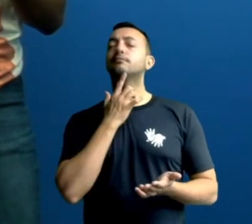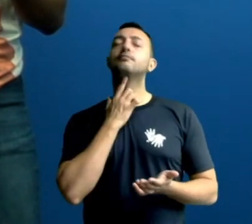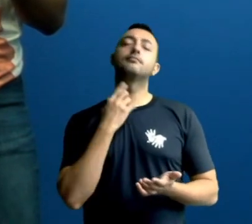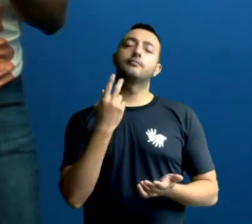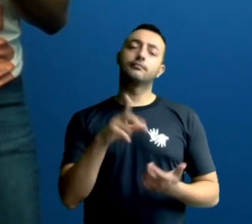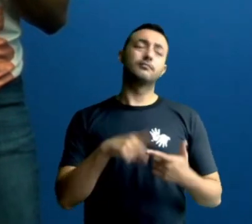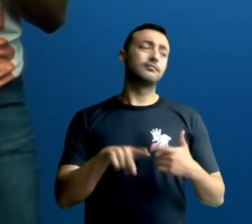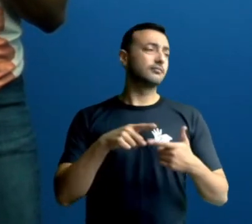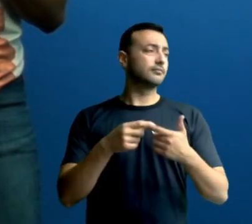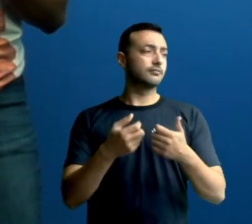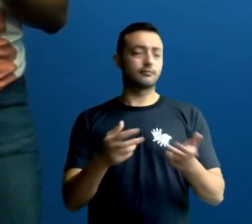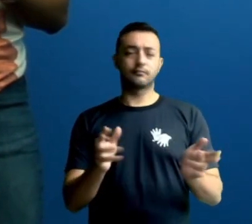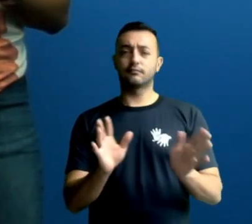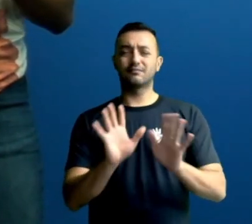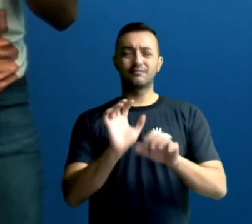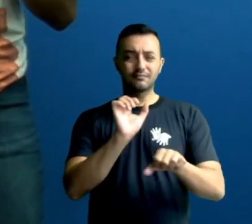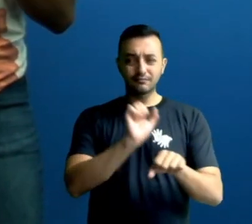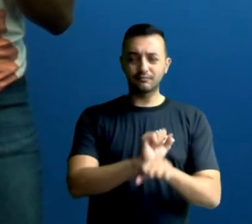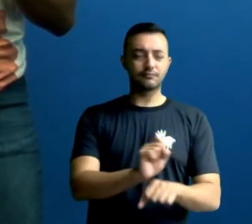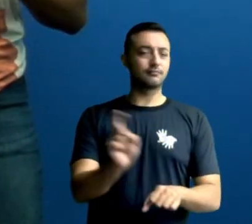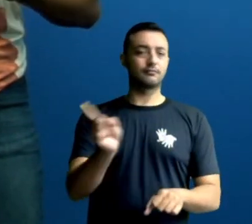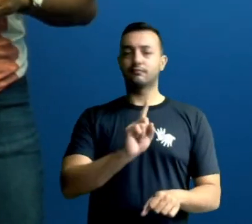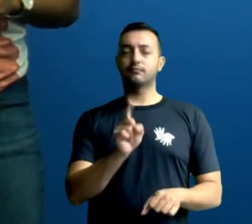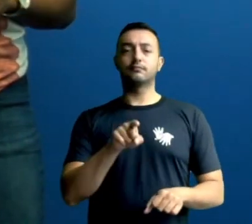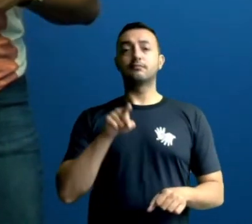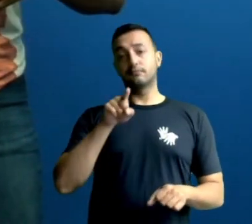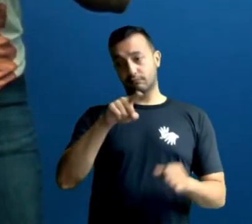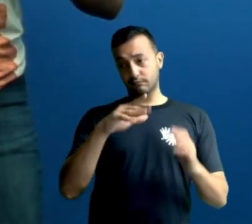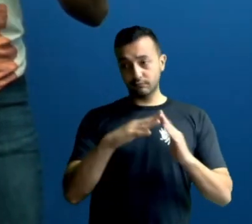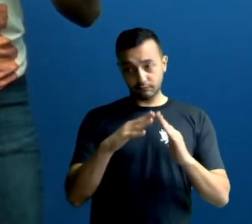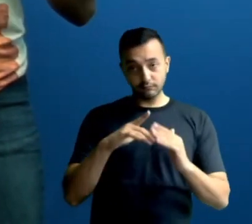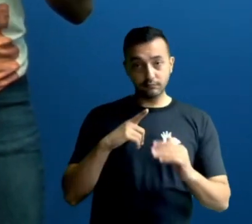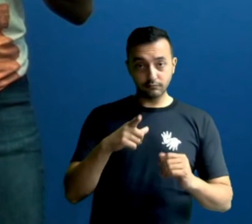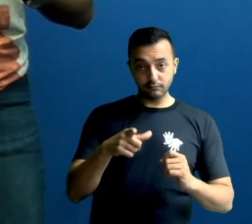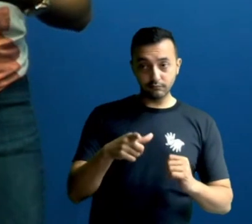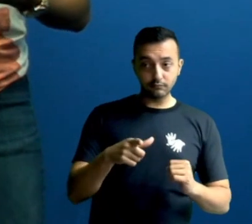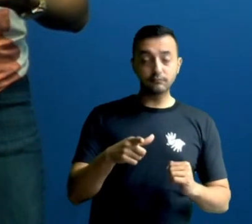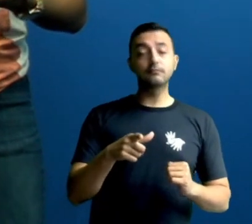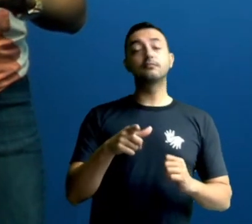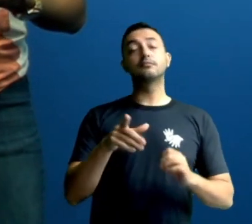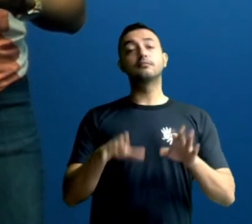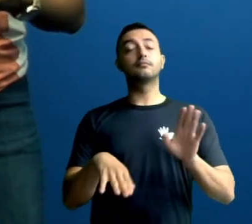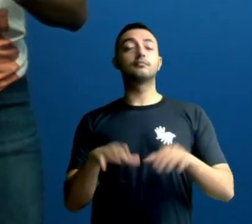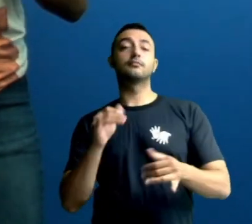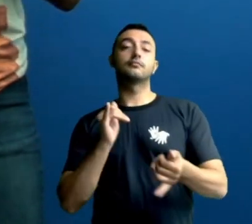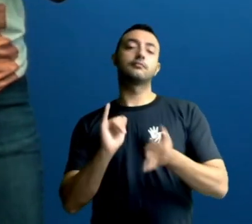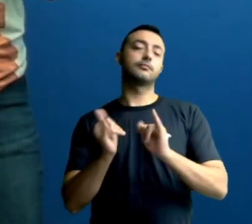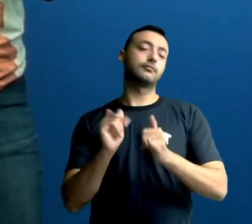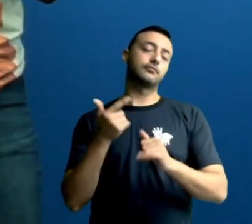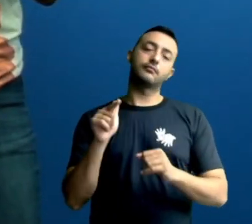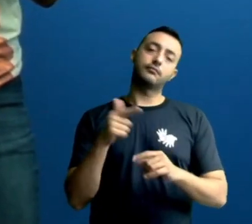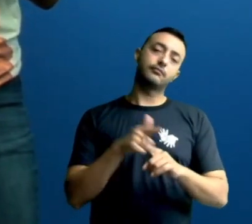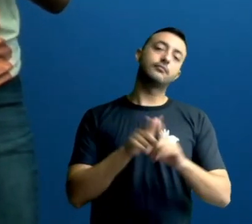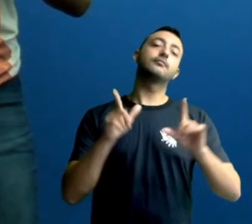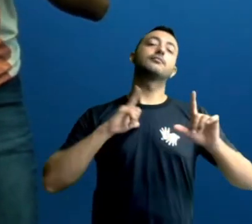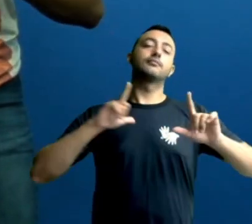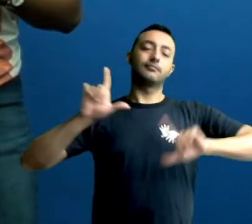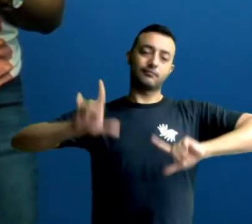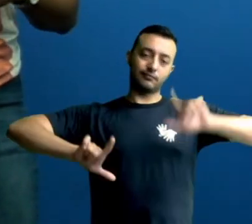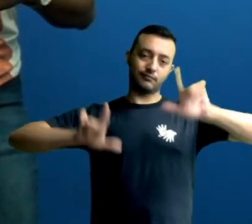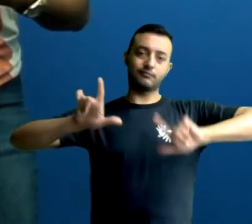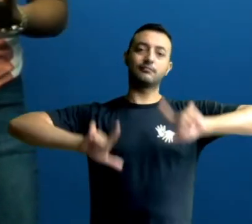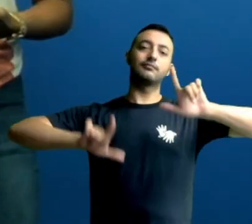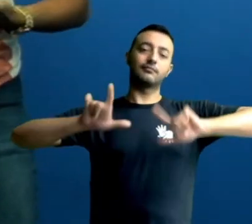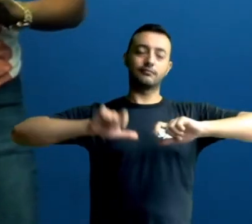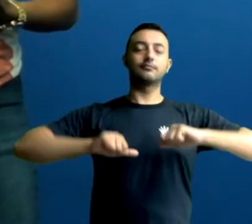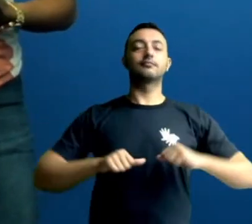nós temos, nunca pare. Você que está aí em casa, você que não tem tanto acesso à internet, mas tem a TV para